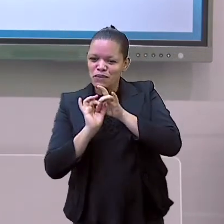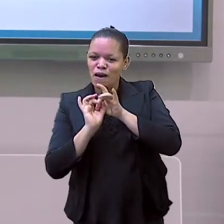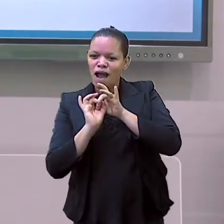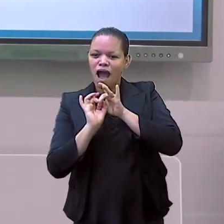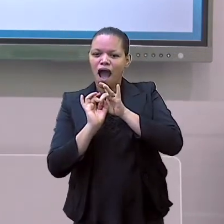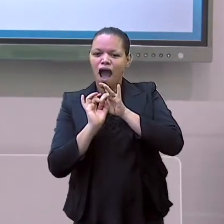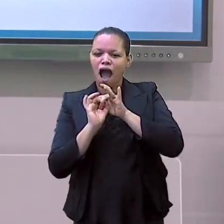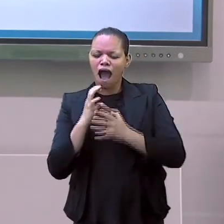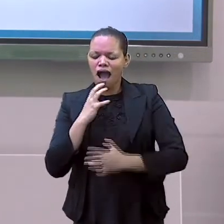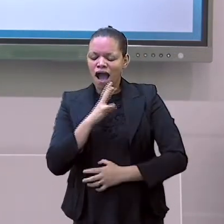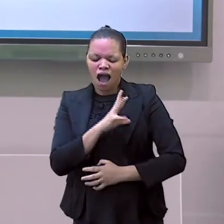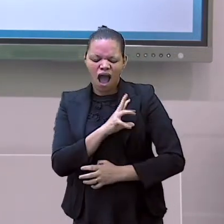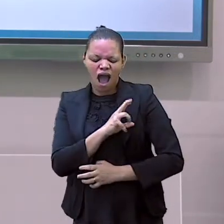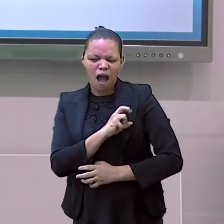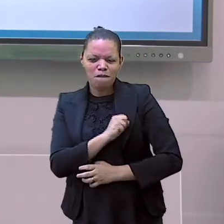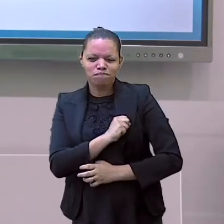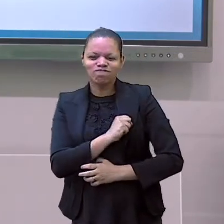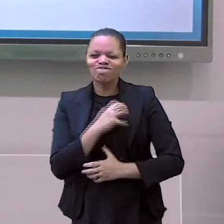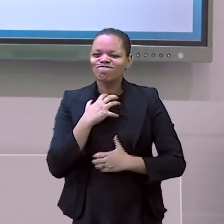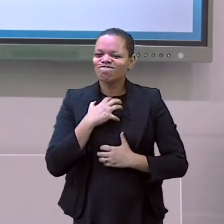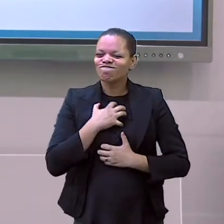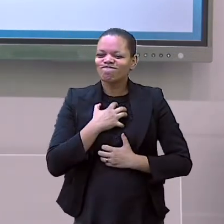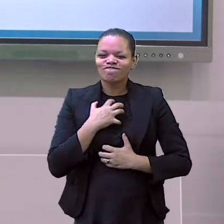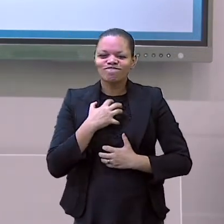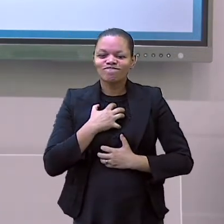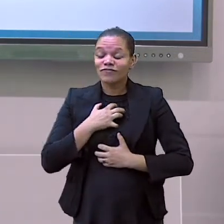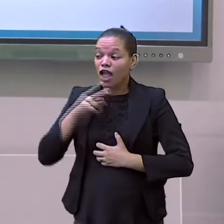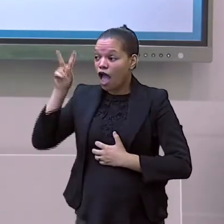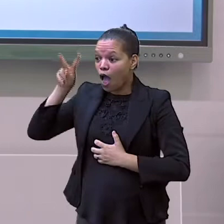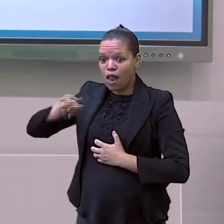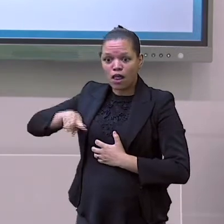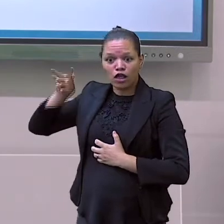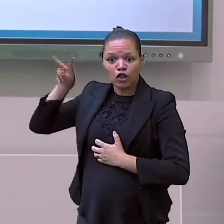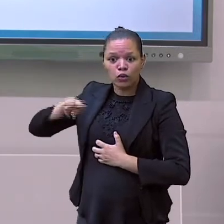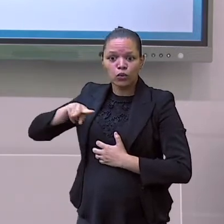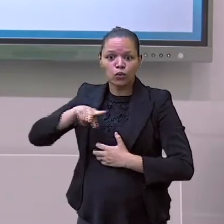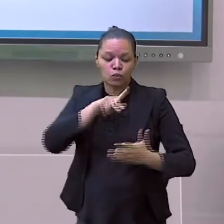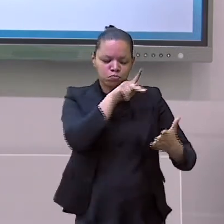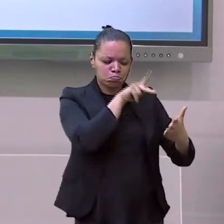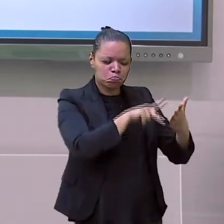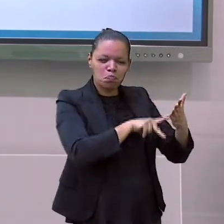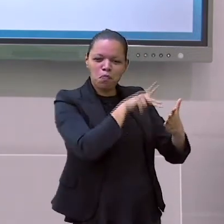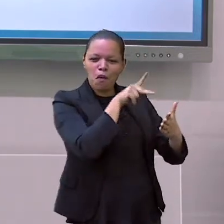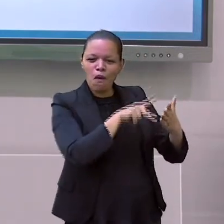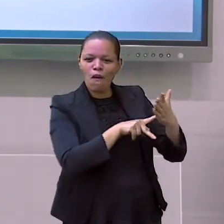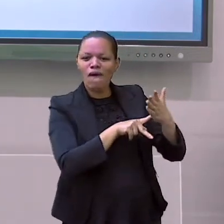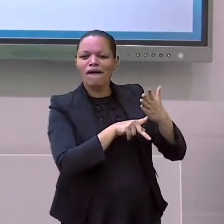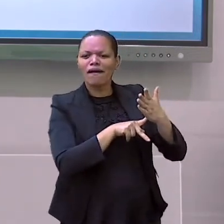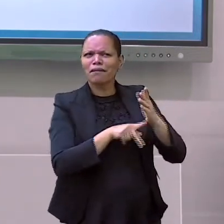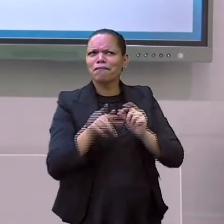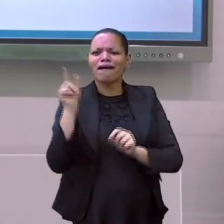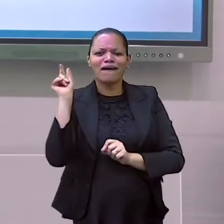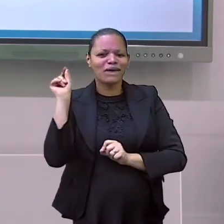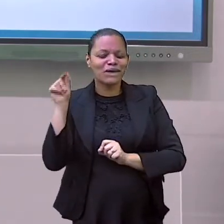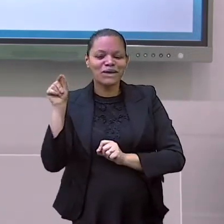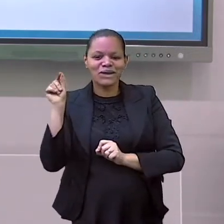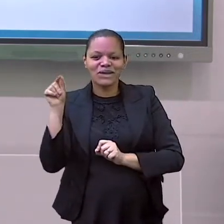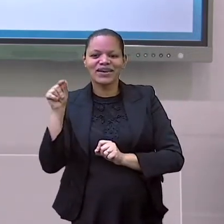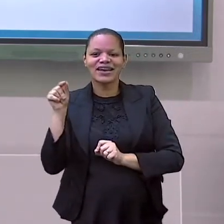amor, de sentimento. Uma leitura de um poema é quase o quê? Um ato